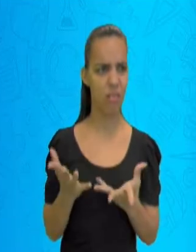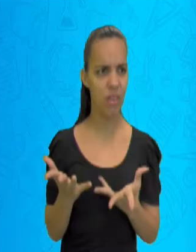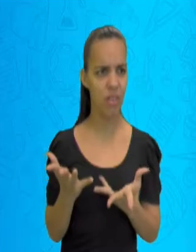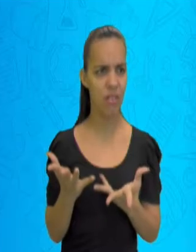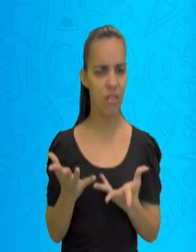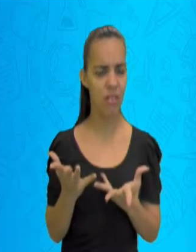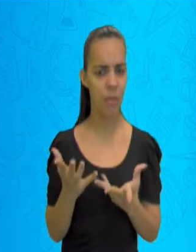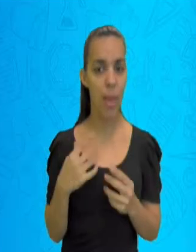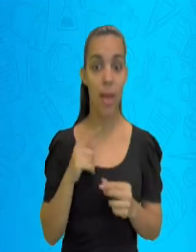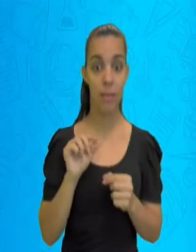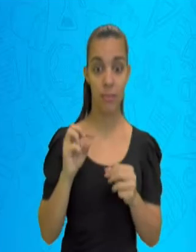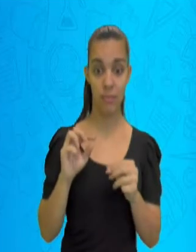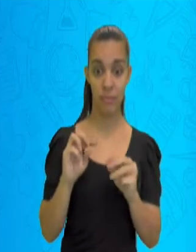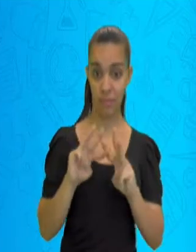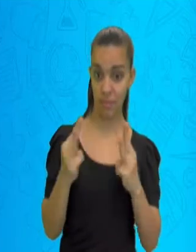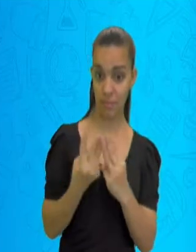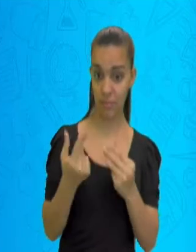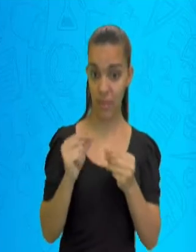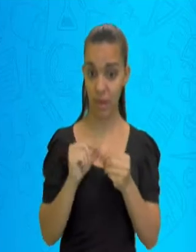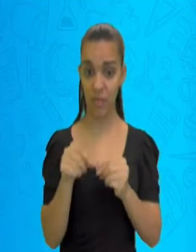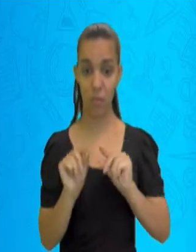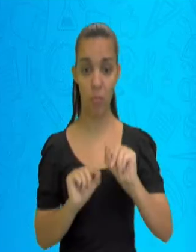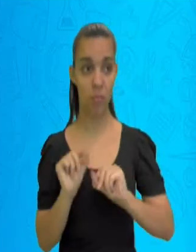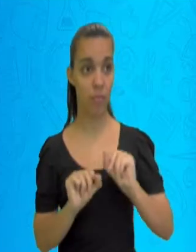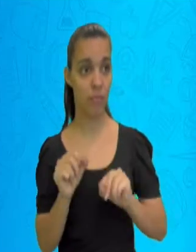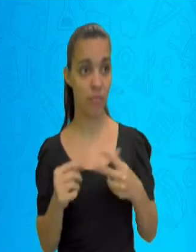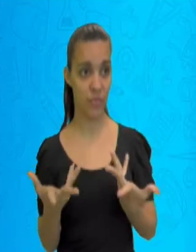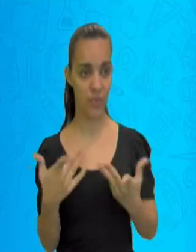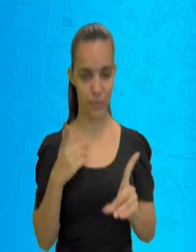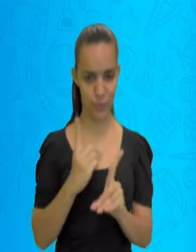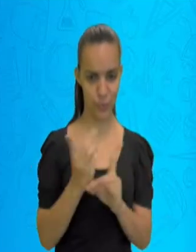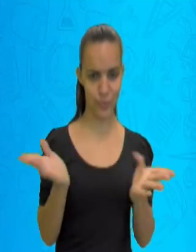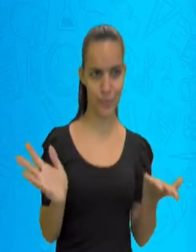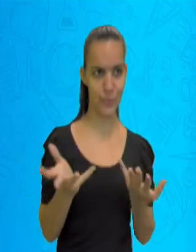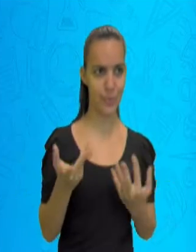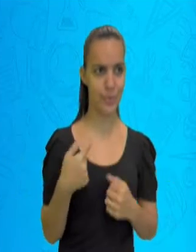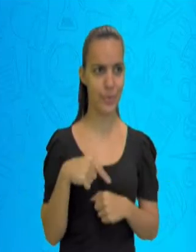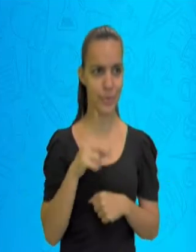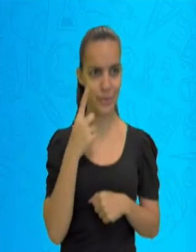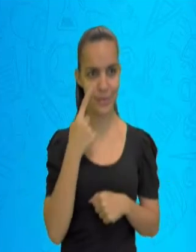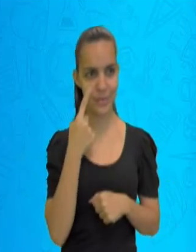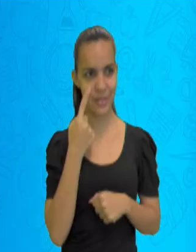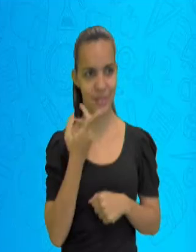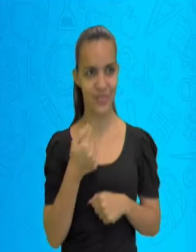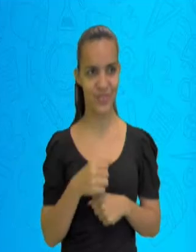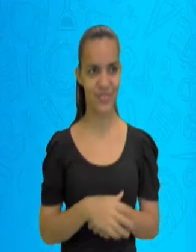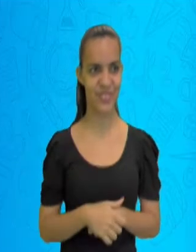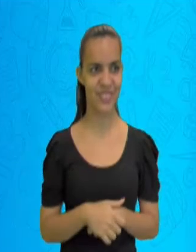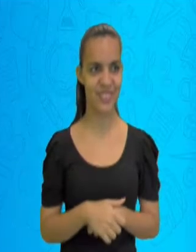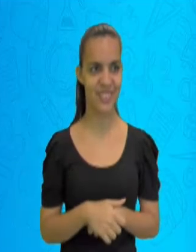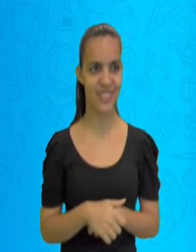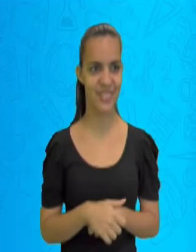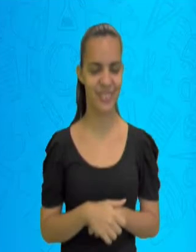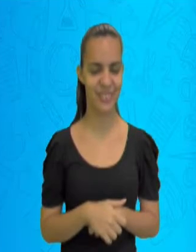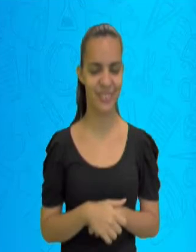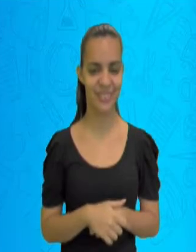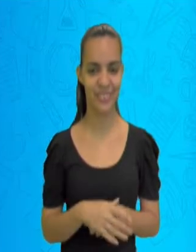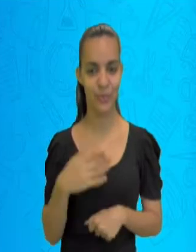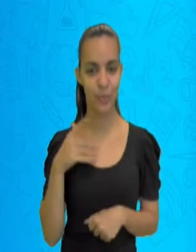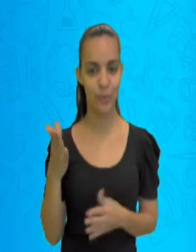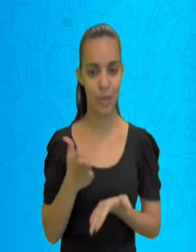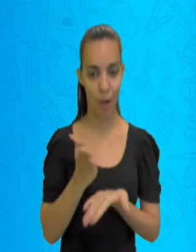a matéria? Já parou para pensar nisso aí? Não? Vamos pensar e solucionar isso